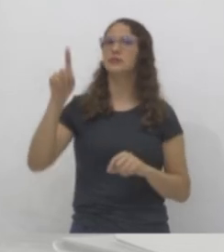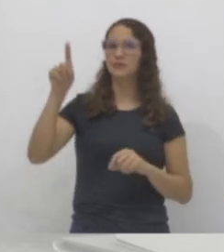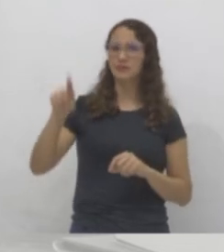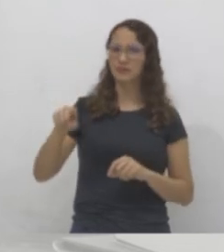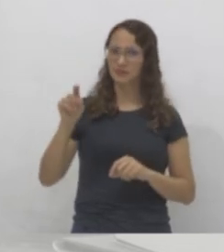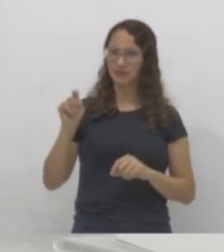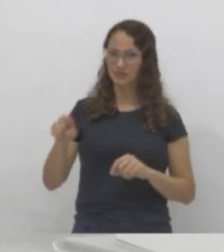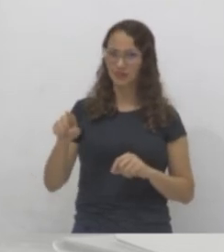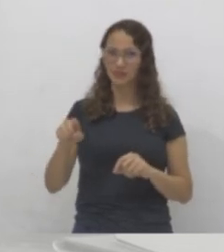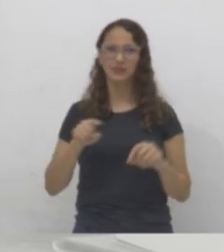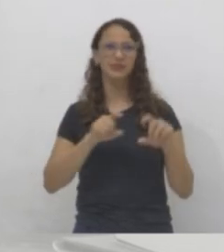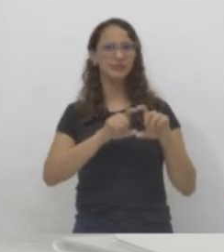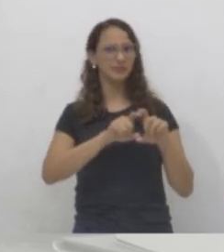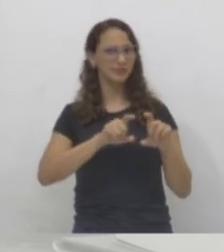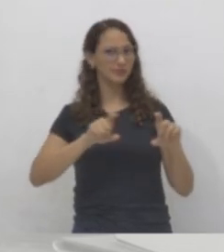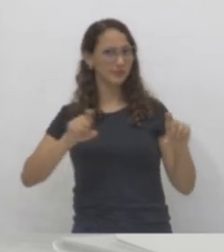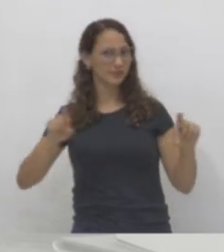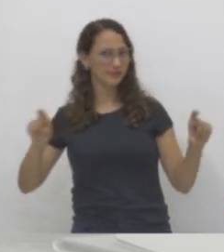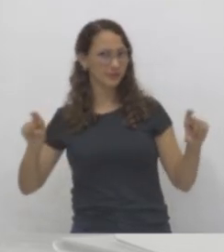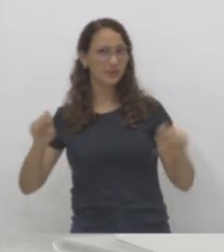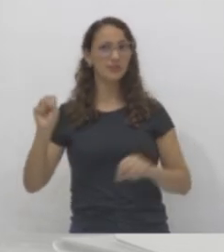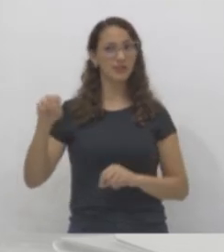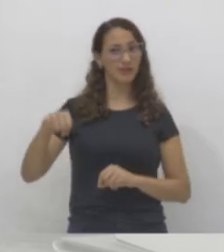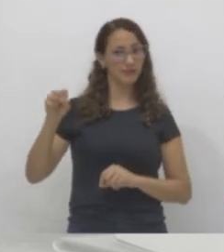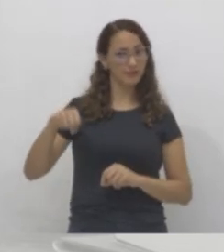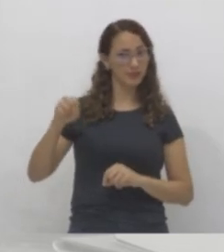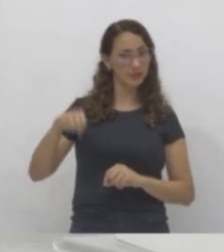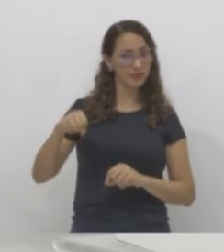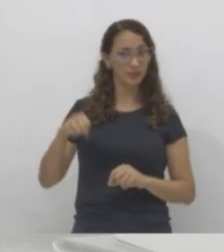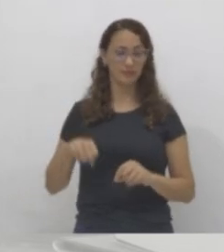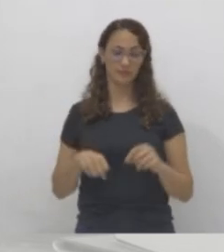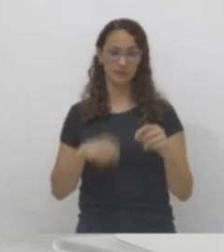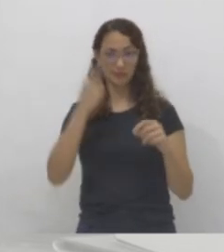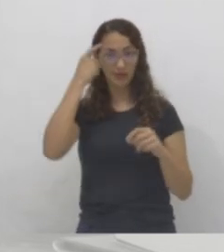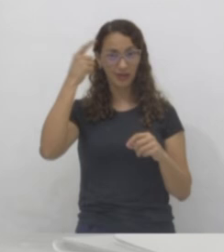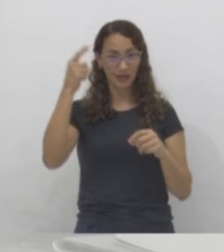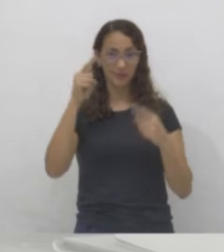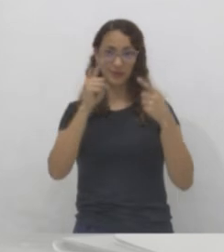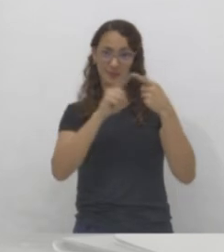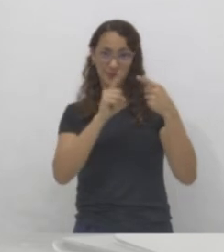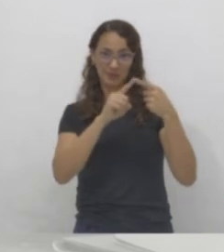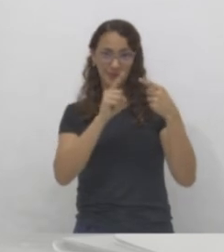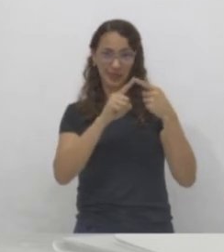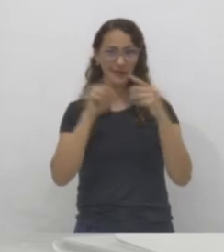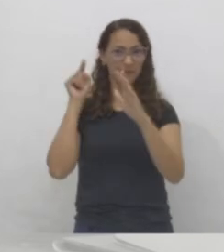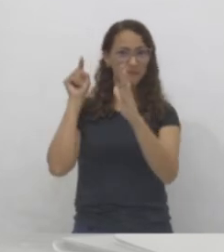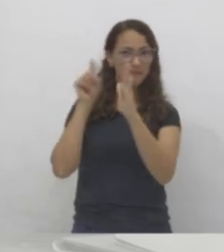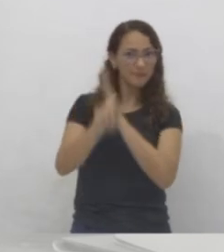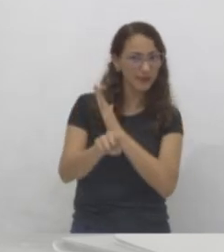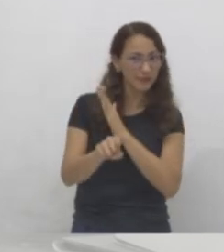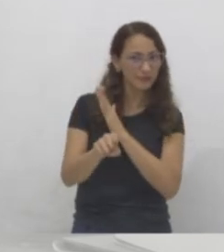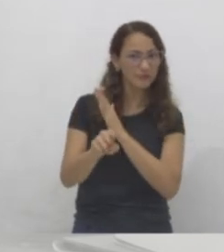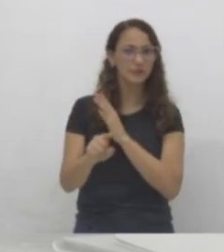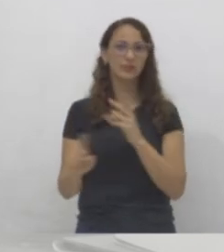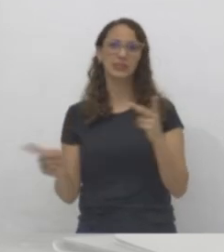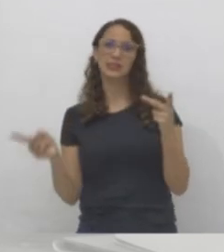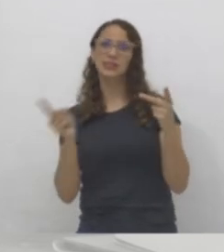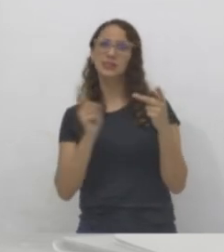é uma pergunta, ao final ela tem a interrogação. Uma frase exclamativa é uma frase